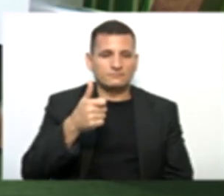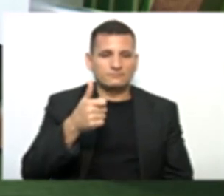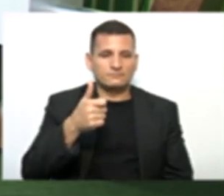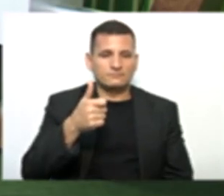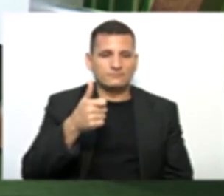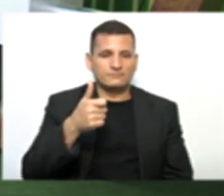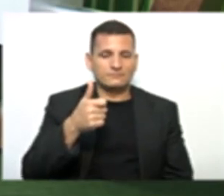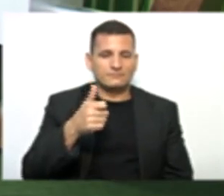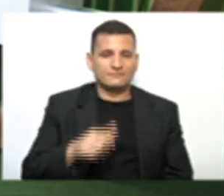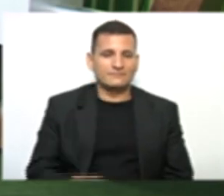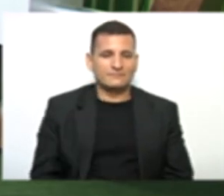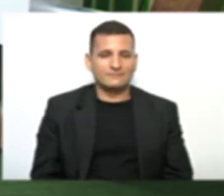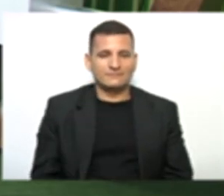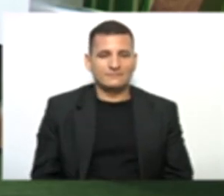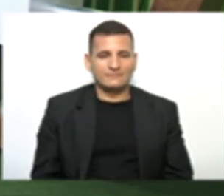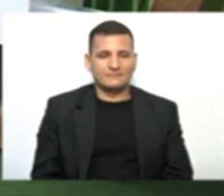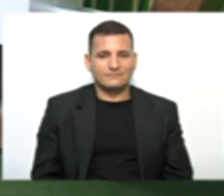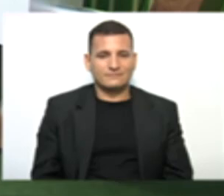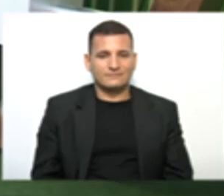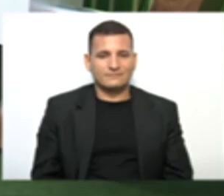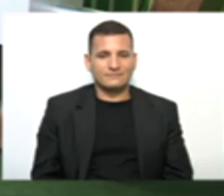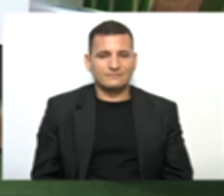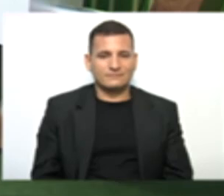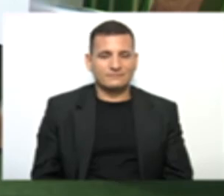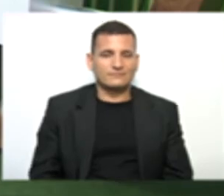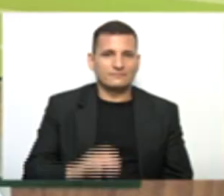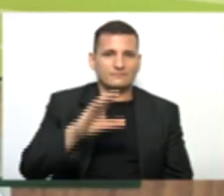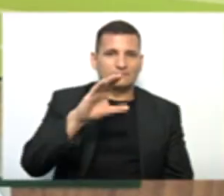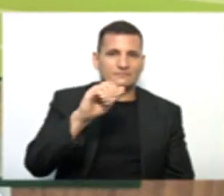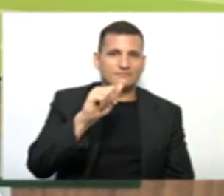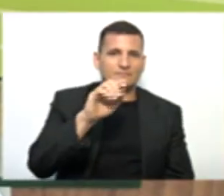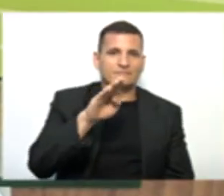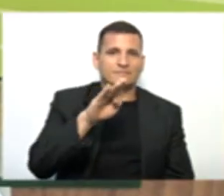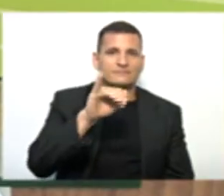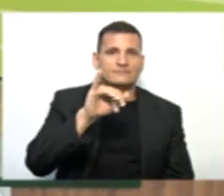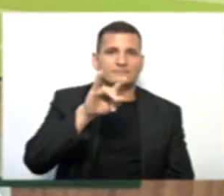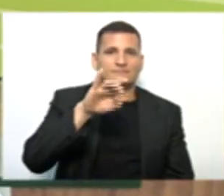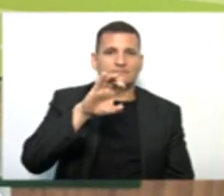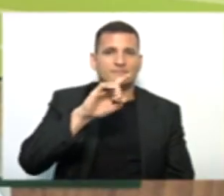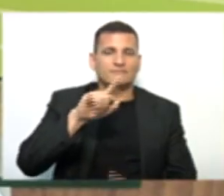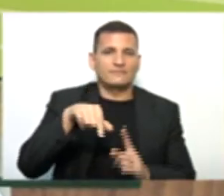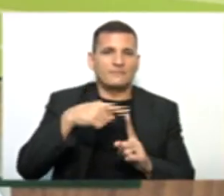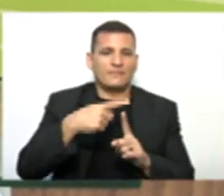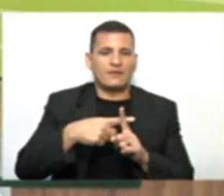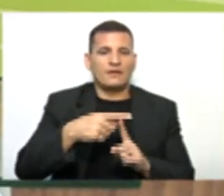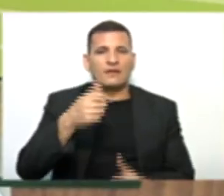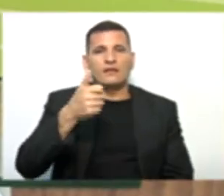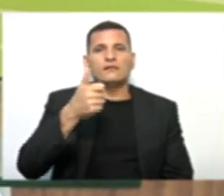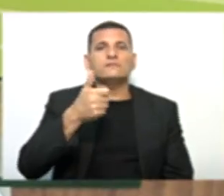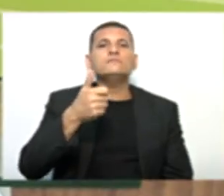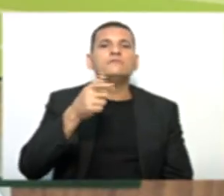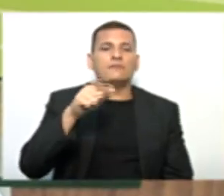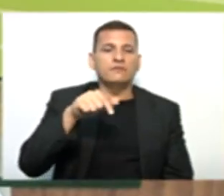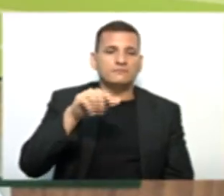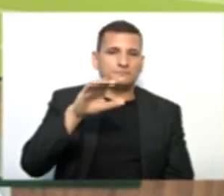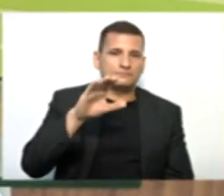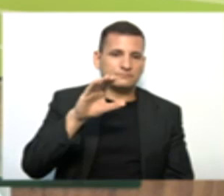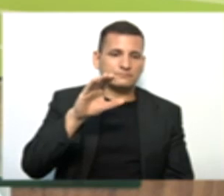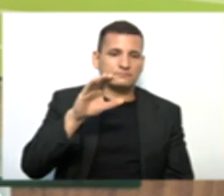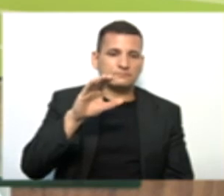tem problema não. Diga, pode falar. Essa questão do cabide mais 1 é a condição